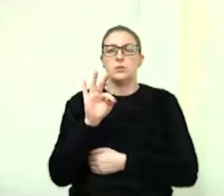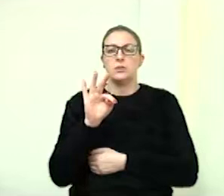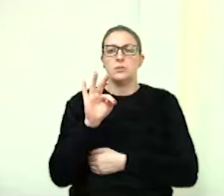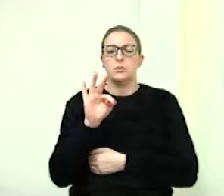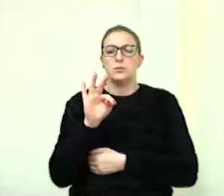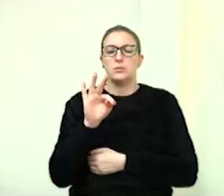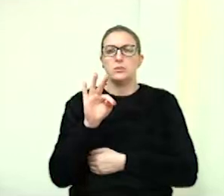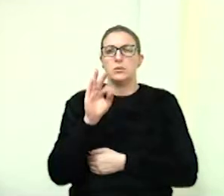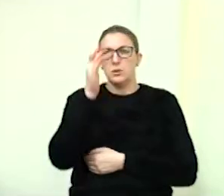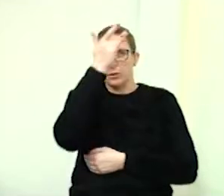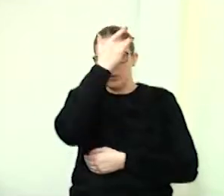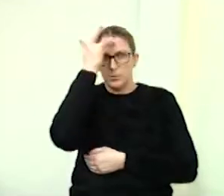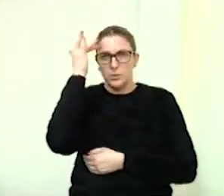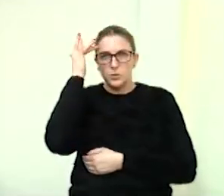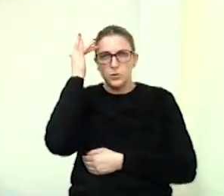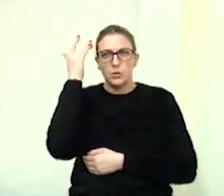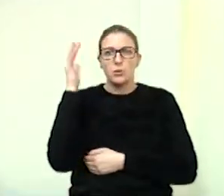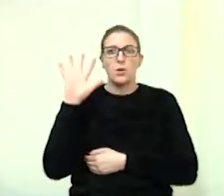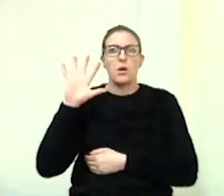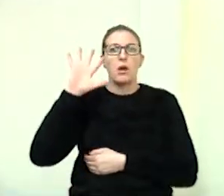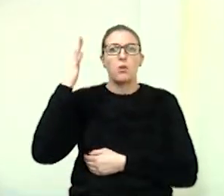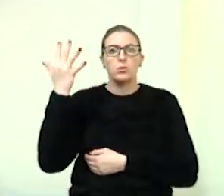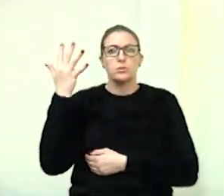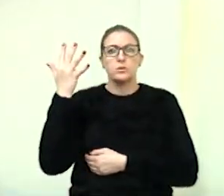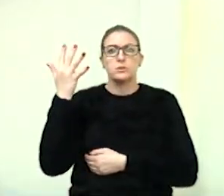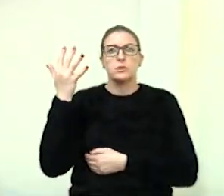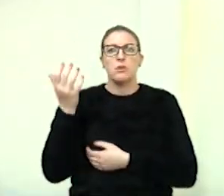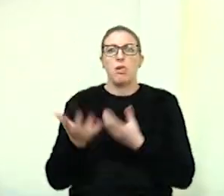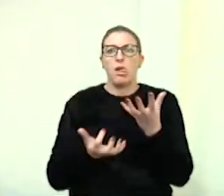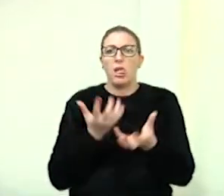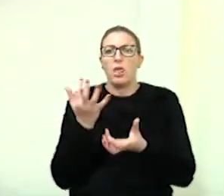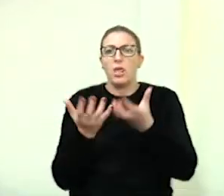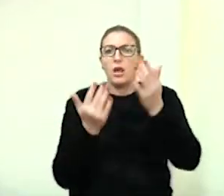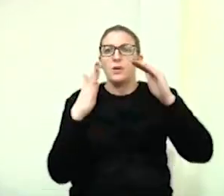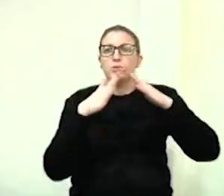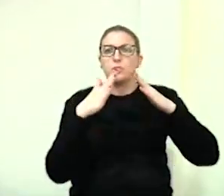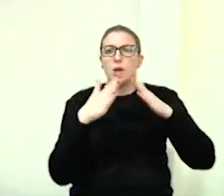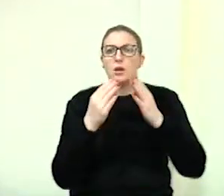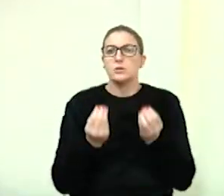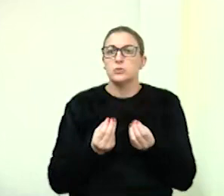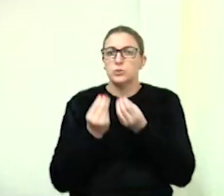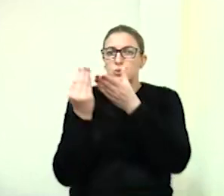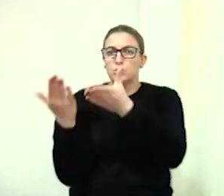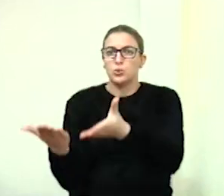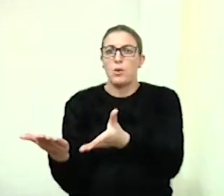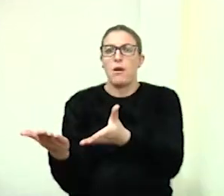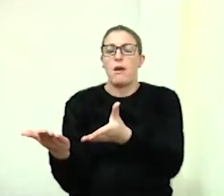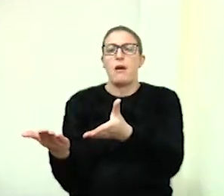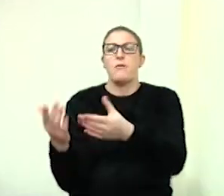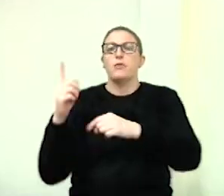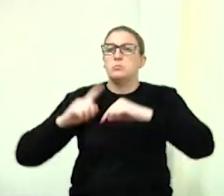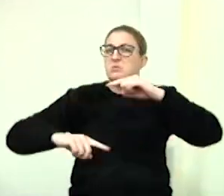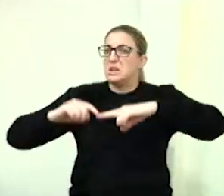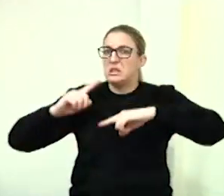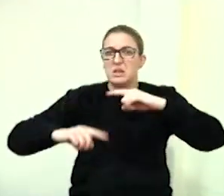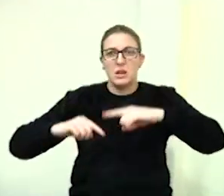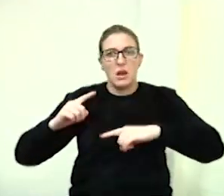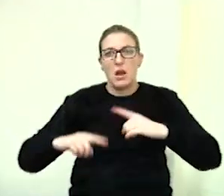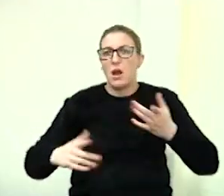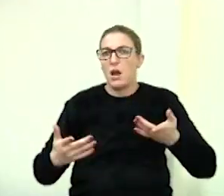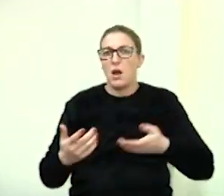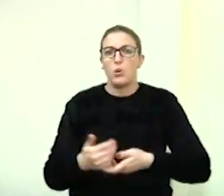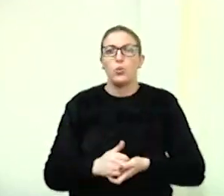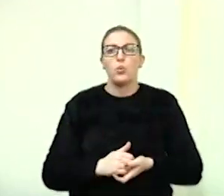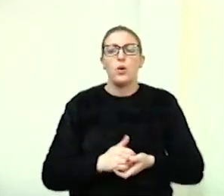cometia um incêndio em sua casa e era doado esses kits. Esse kit está muito escasso. Praticamente não existe mais esse